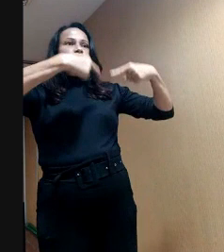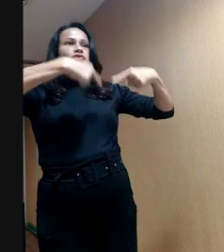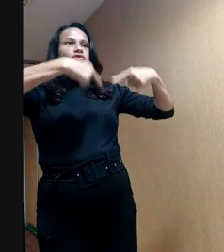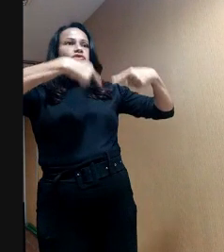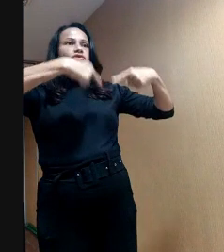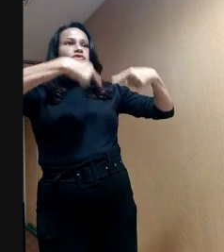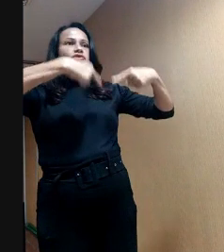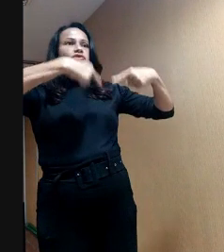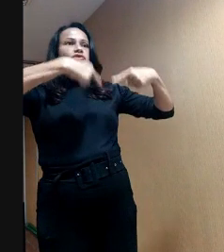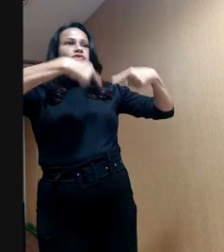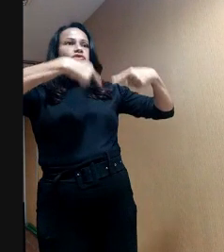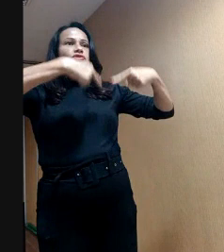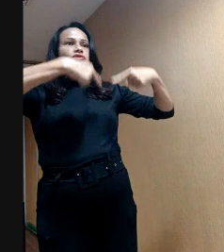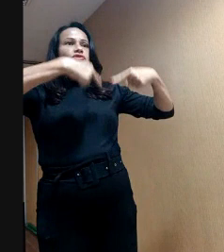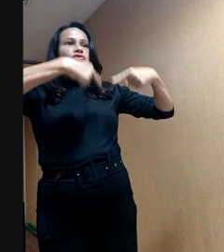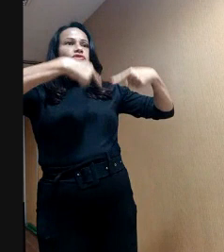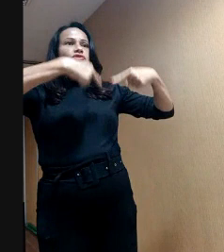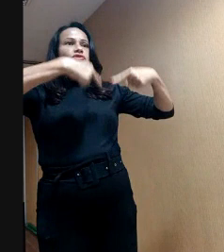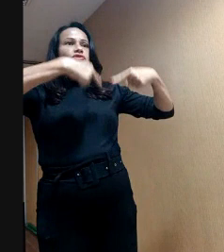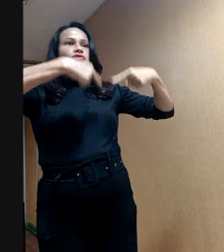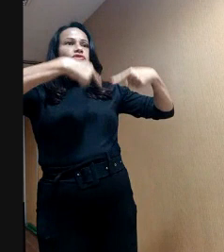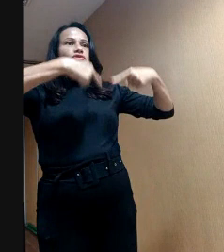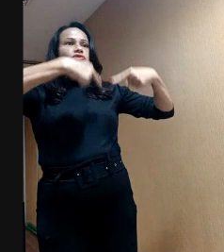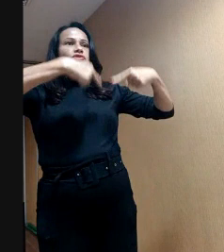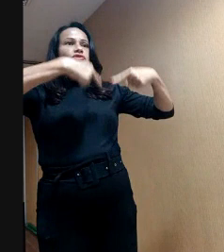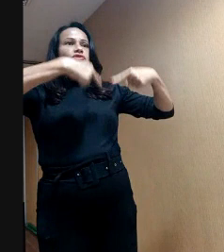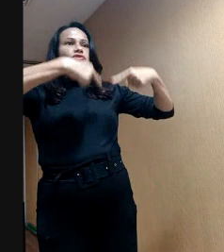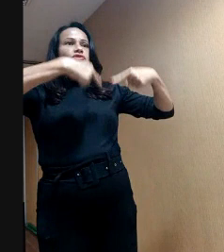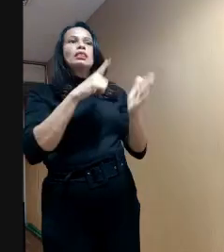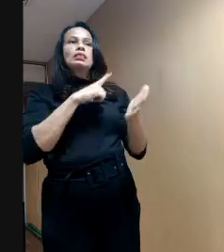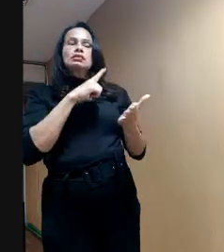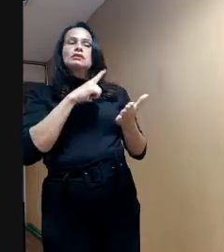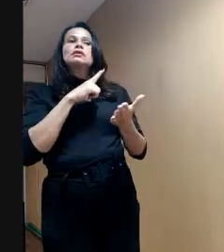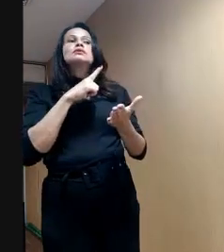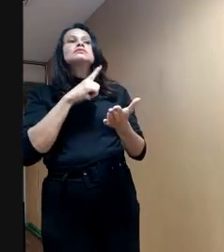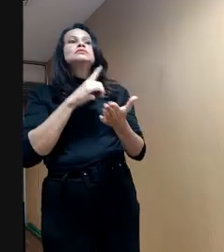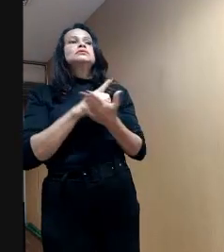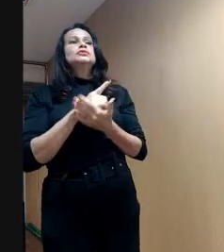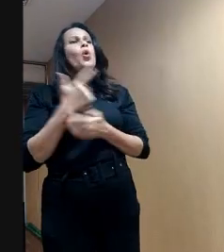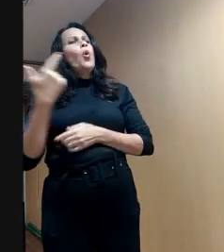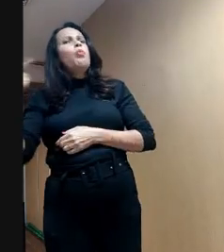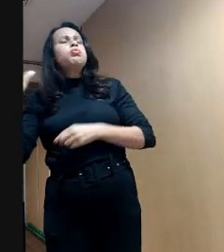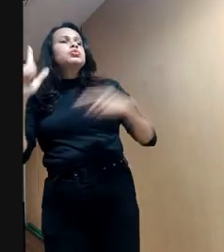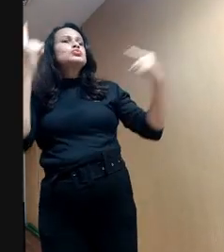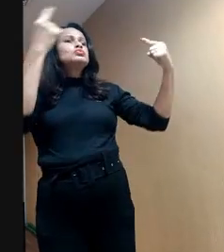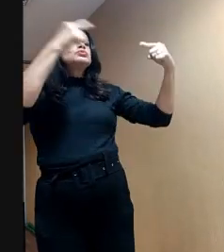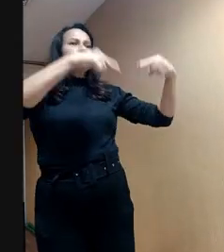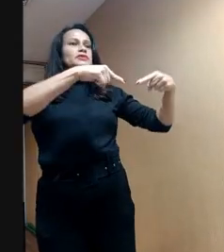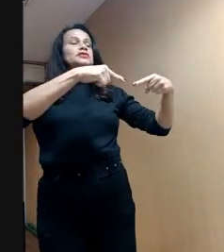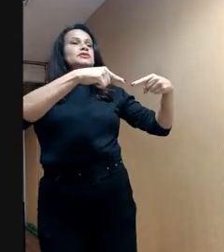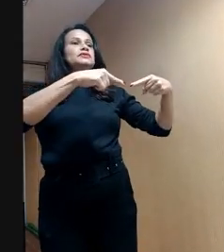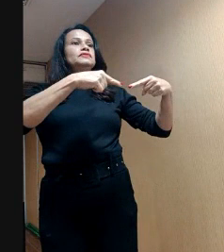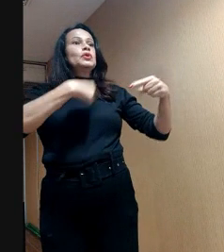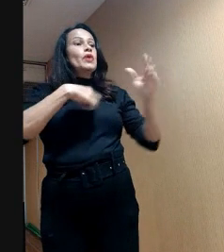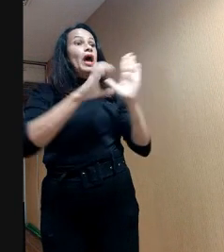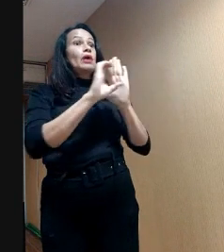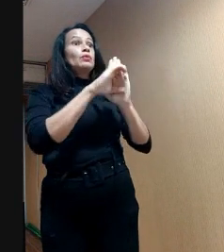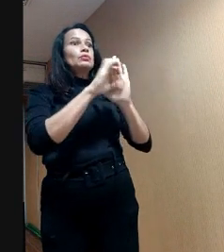Nacional Comum Curricular. E também outro desafio interessante, a chamada